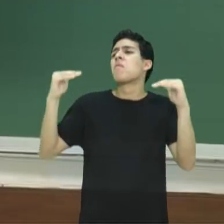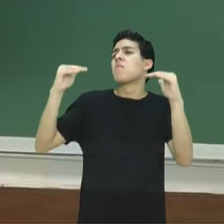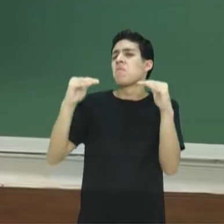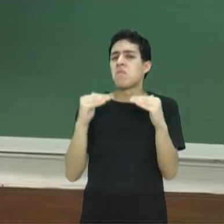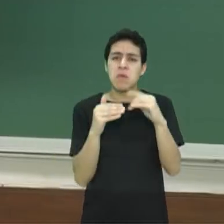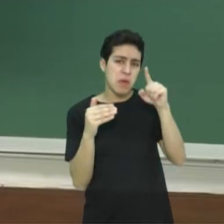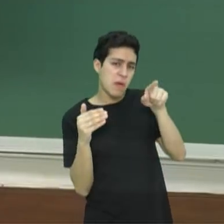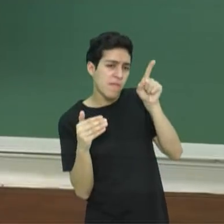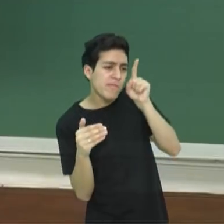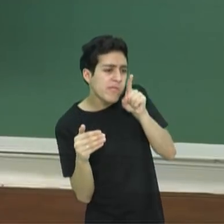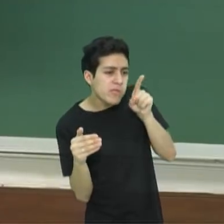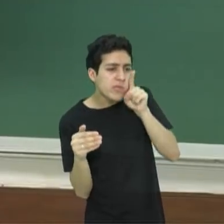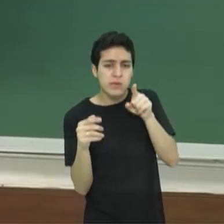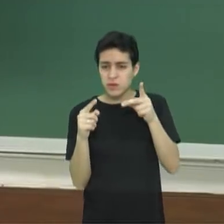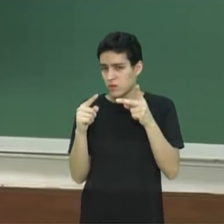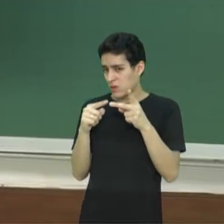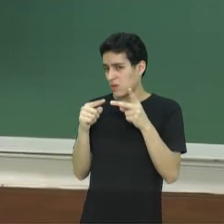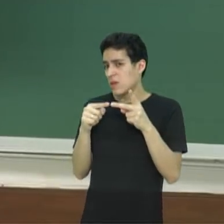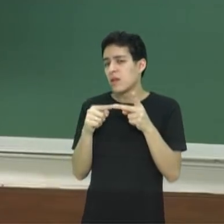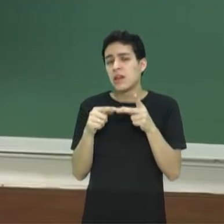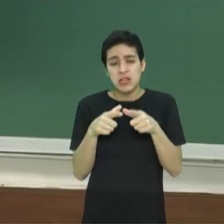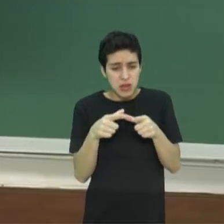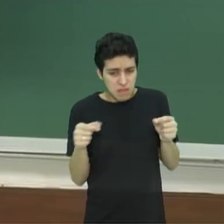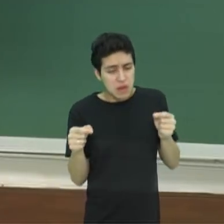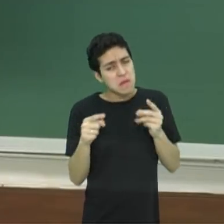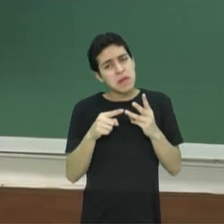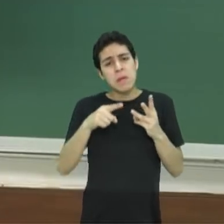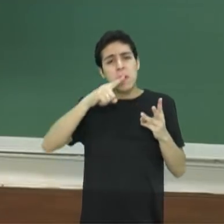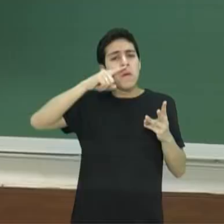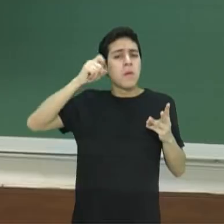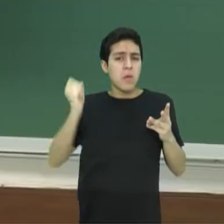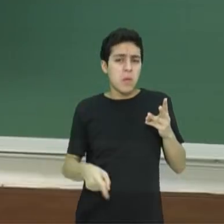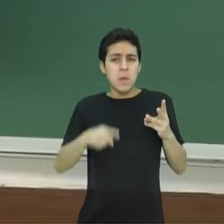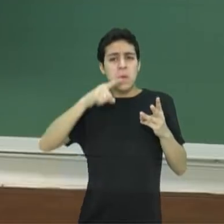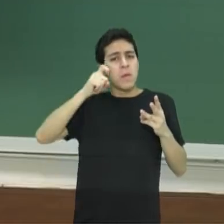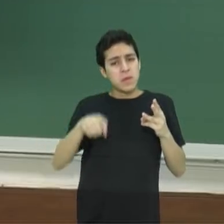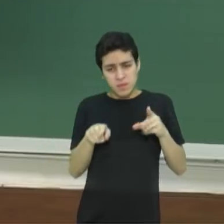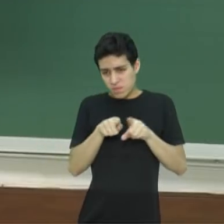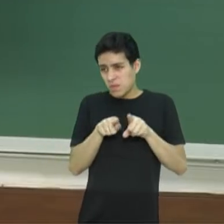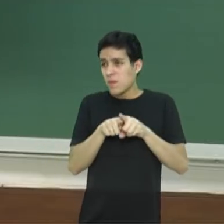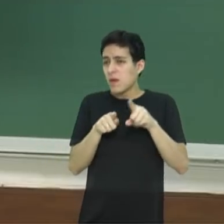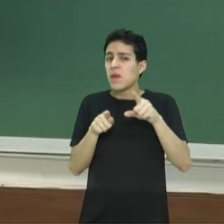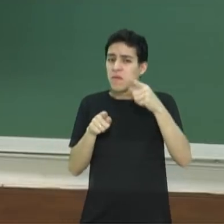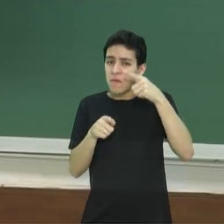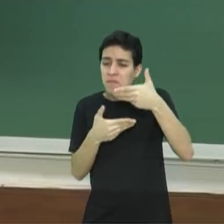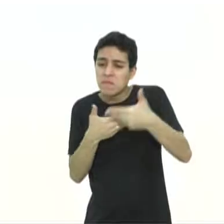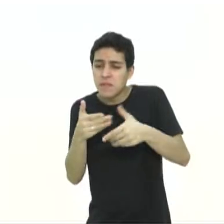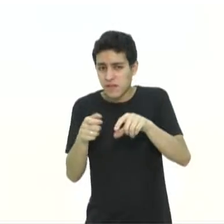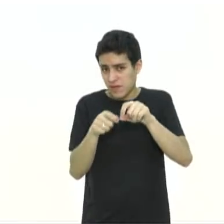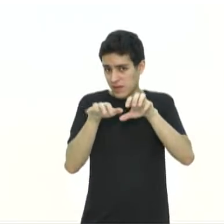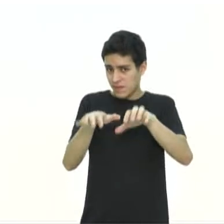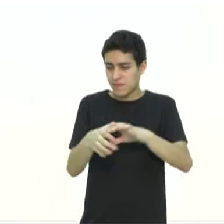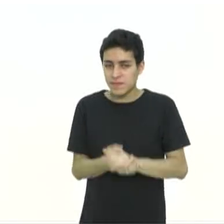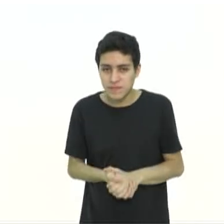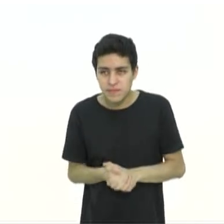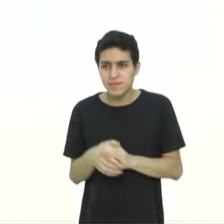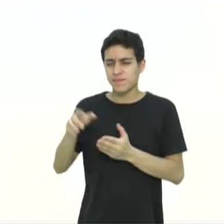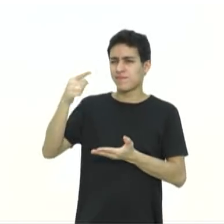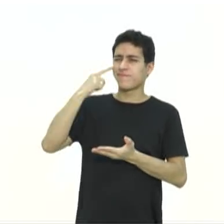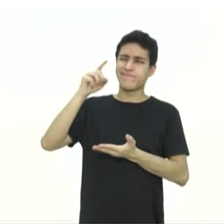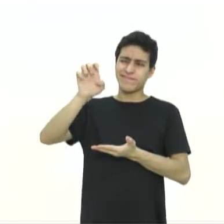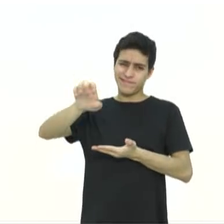tem essa competência. A Rússia também produz esse tipo de equipamento. Indústria automobilística, nem se fala, né?